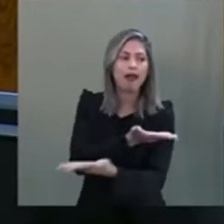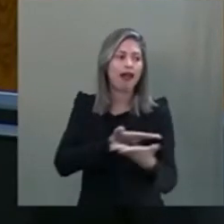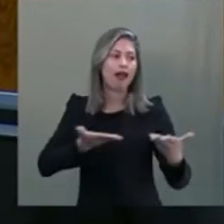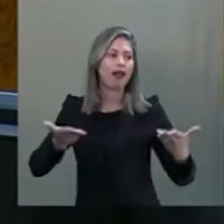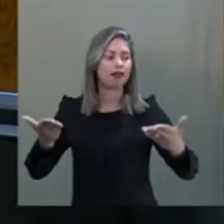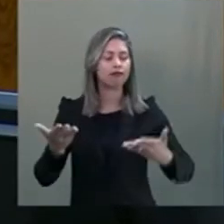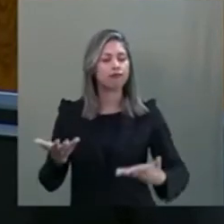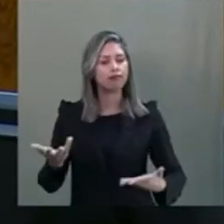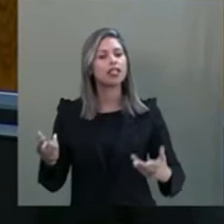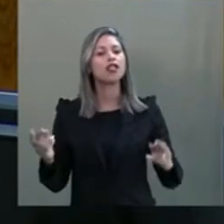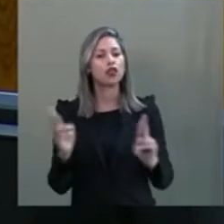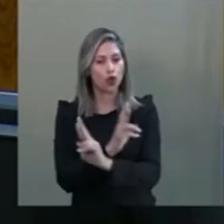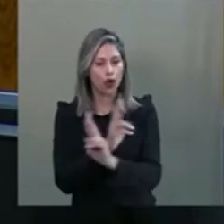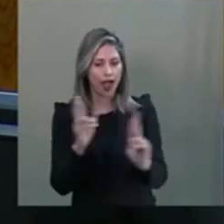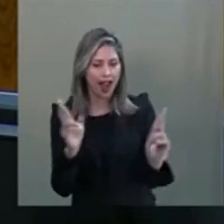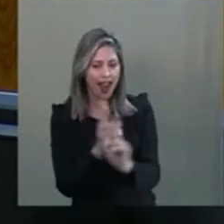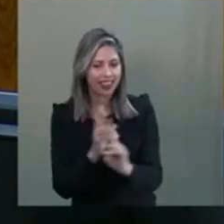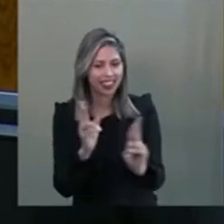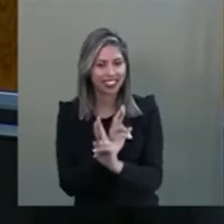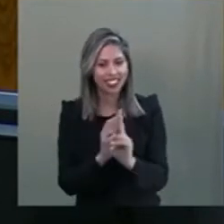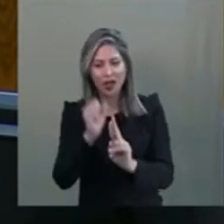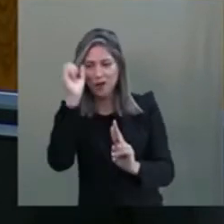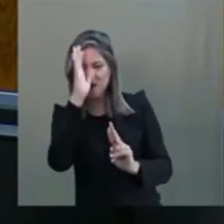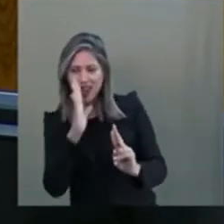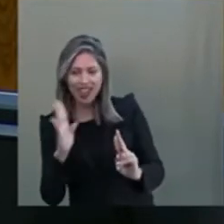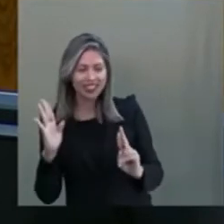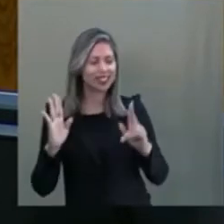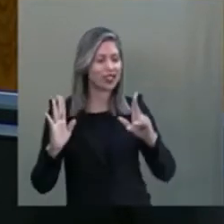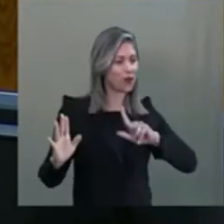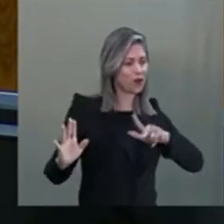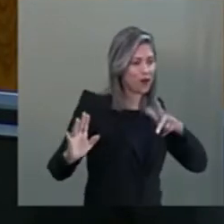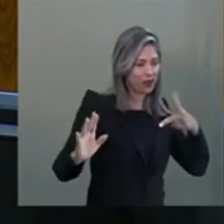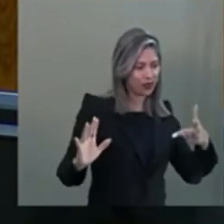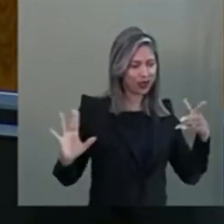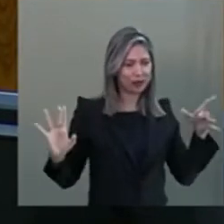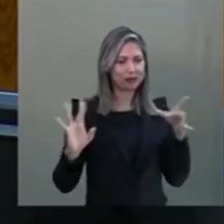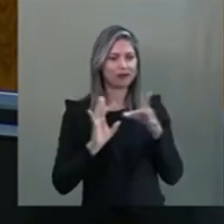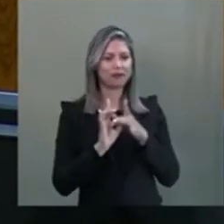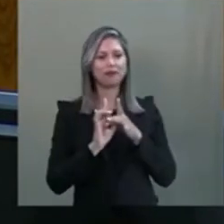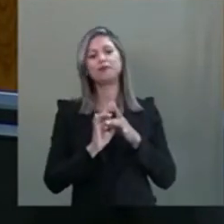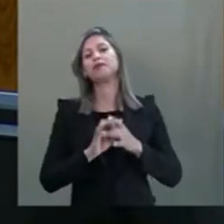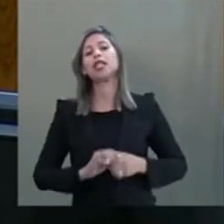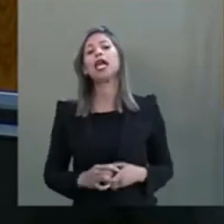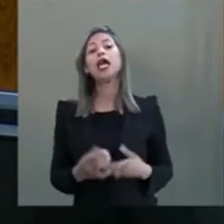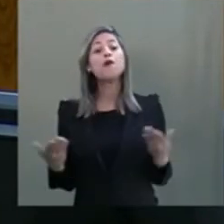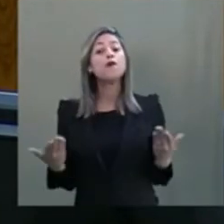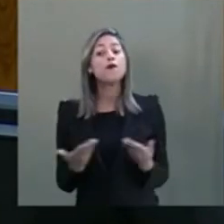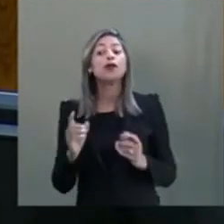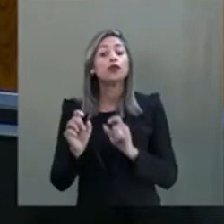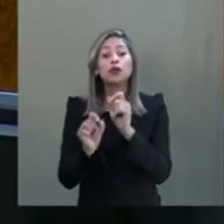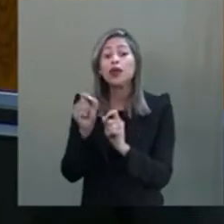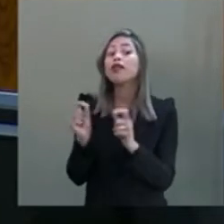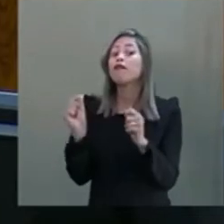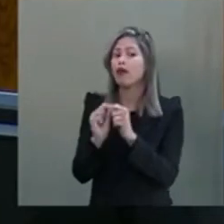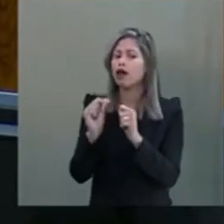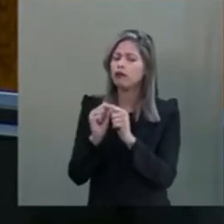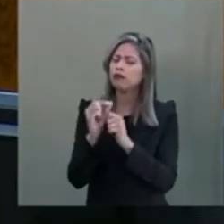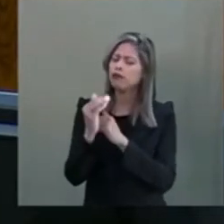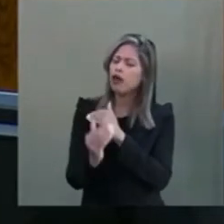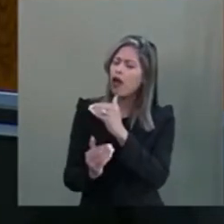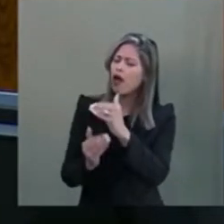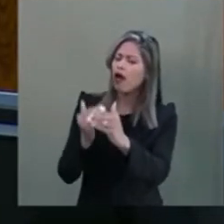dessas relações do Brasil com a sua pátria-mãe. Vivemos recentemente alguns dos anos